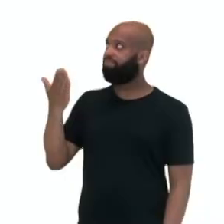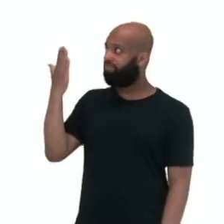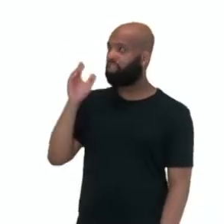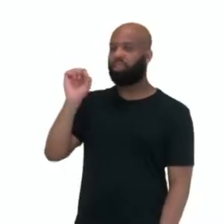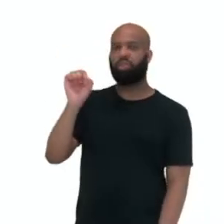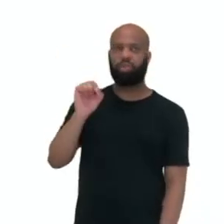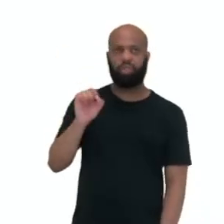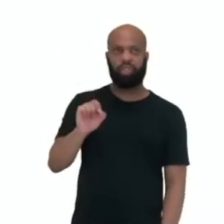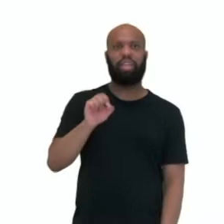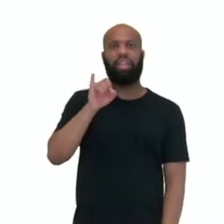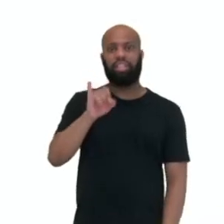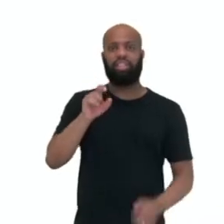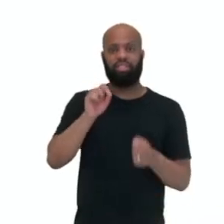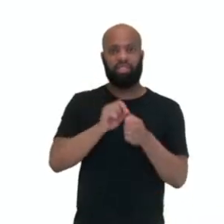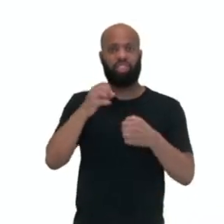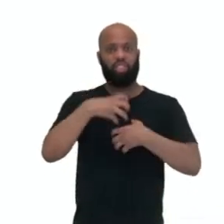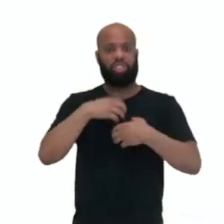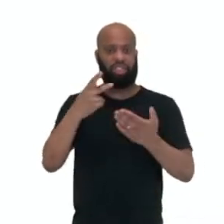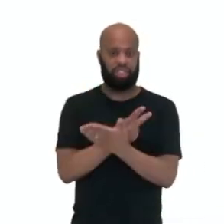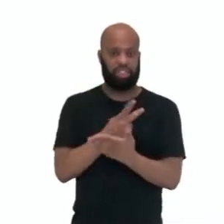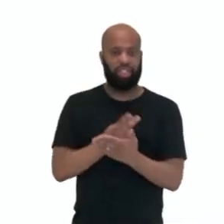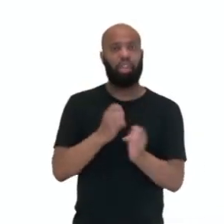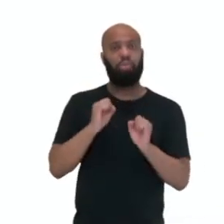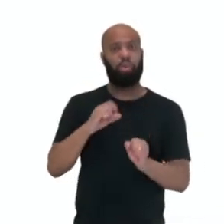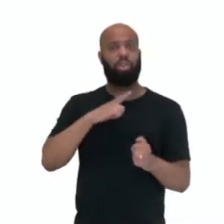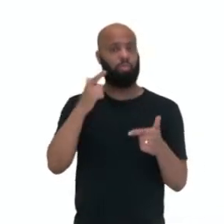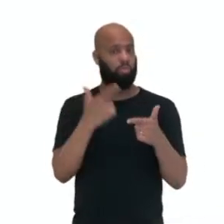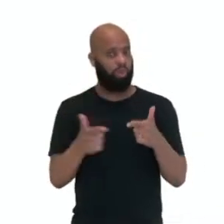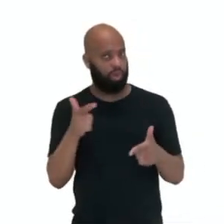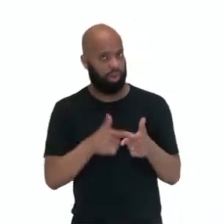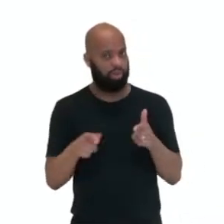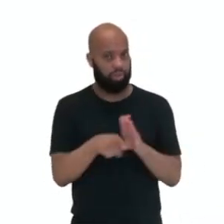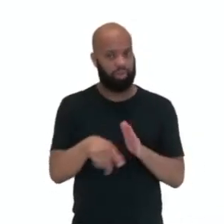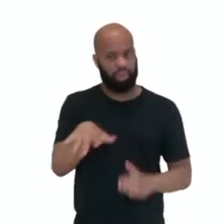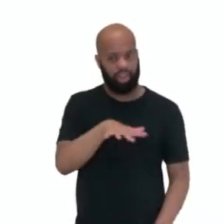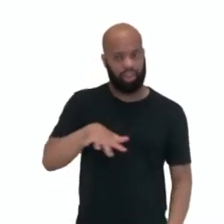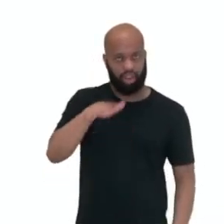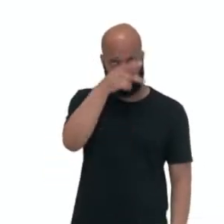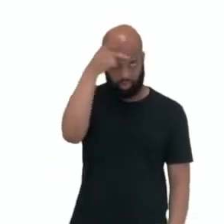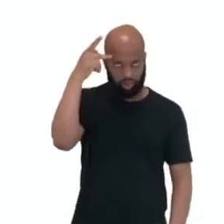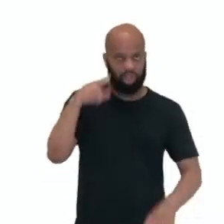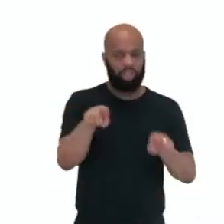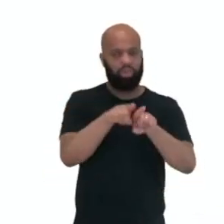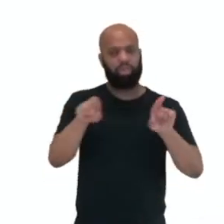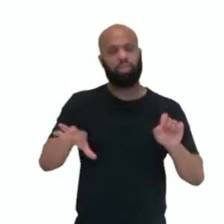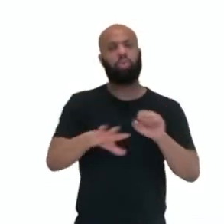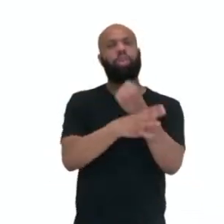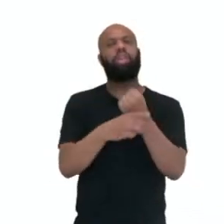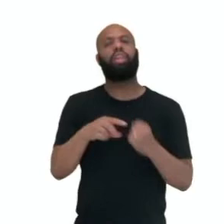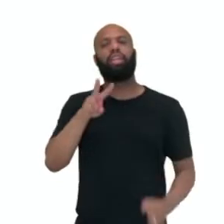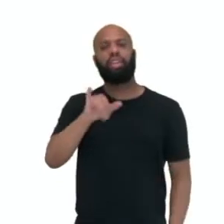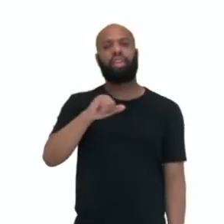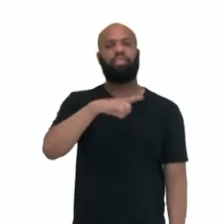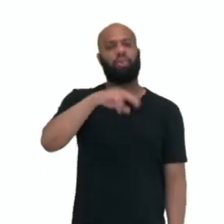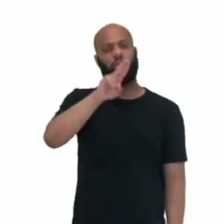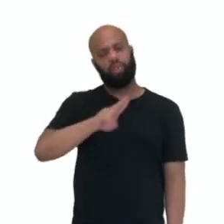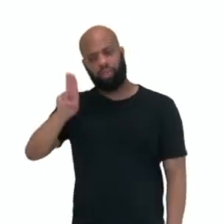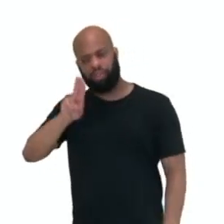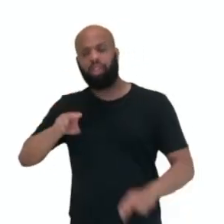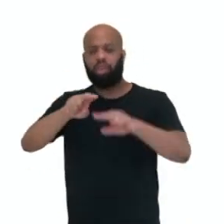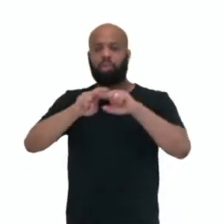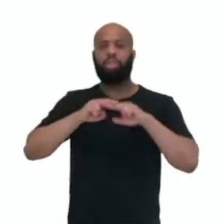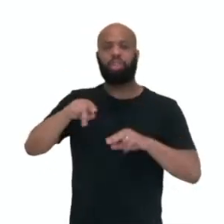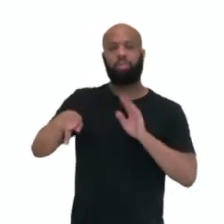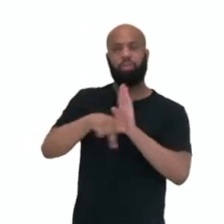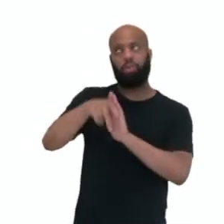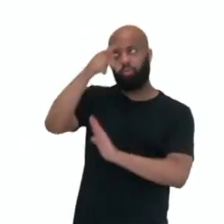mal sucedida pode ter impactos na relação das pessoas com o ambiente ou até mesmo na segurança de quem as usufrui. Por isso, o